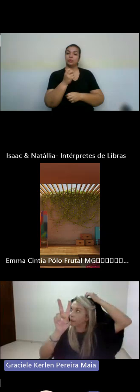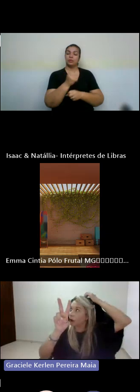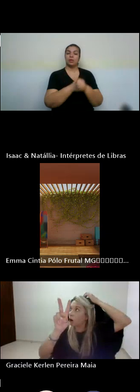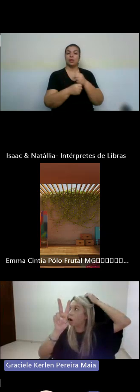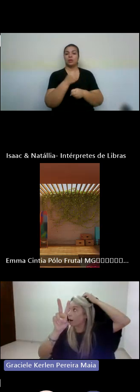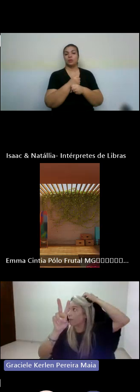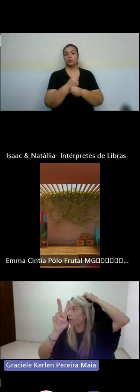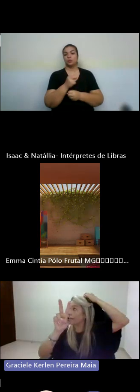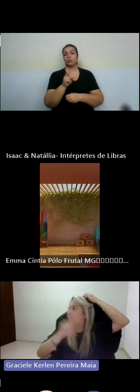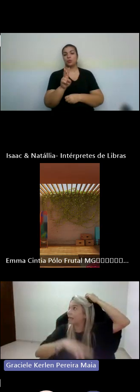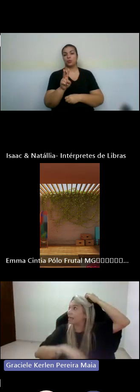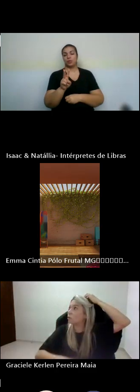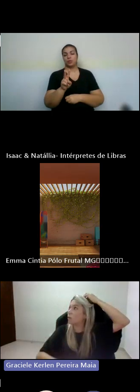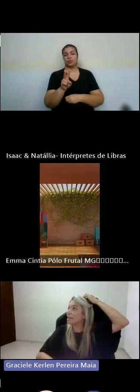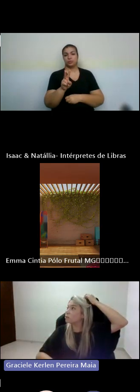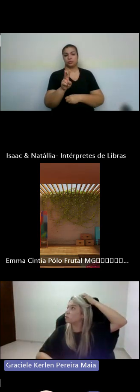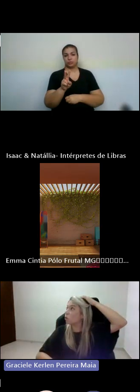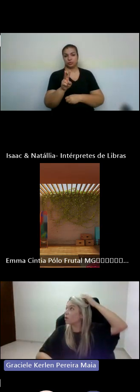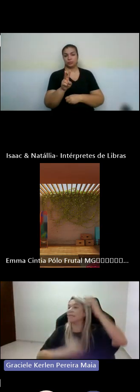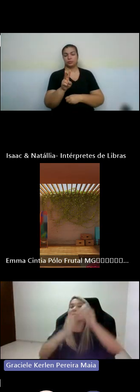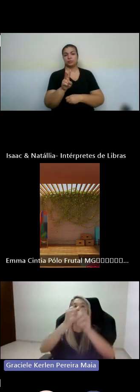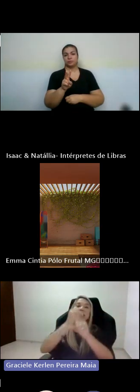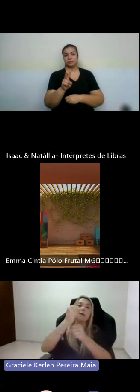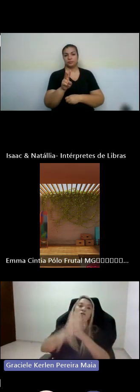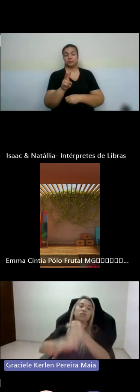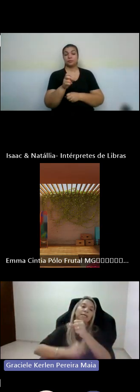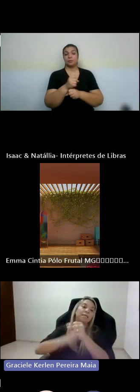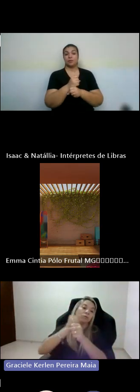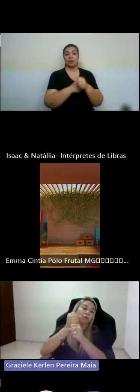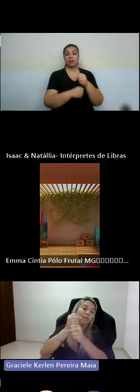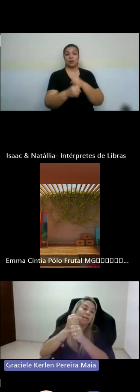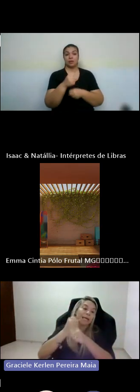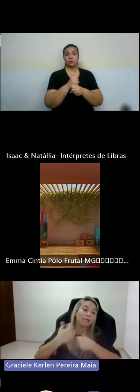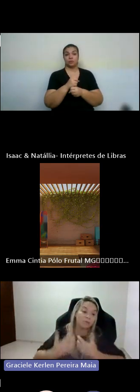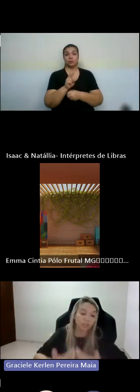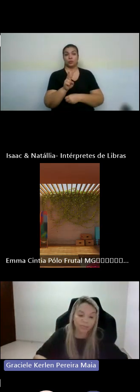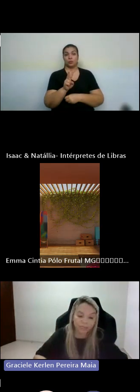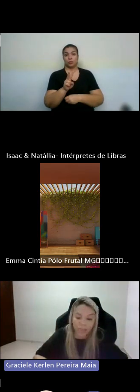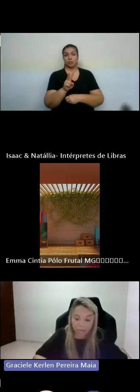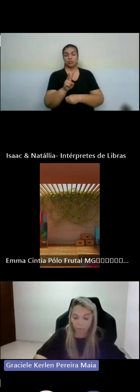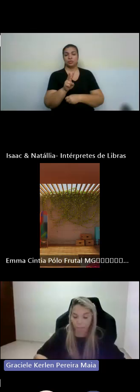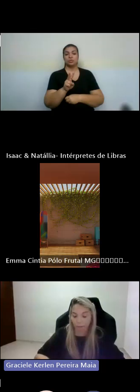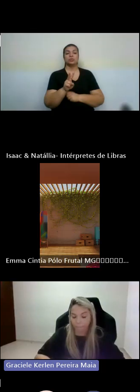2. Ó, no ano 2, esse sinal de ano, ele é